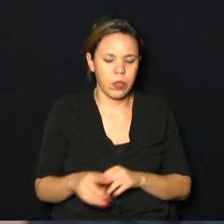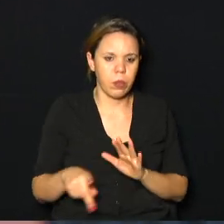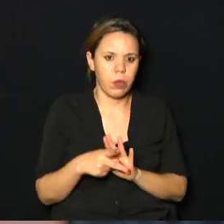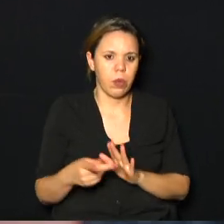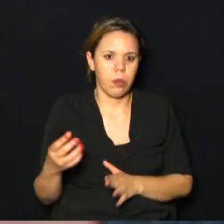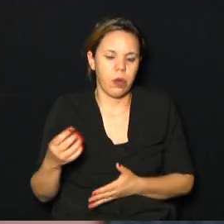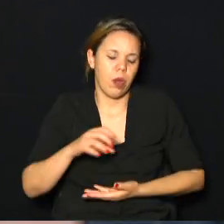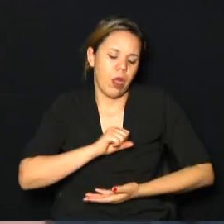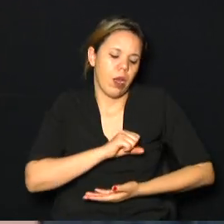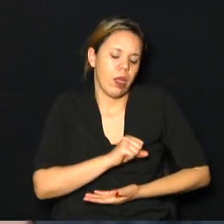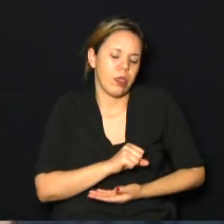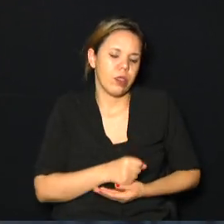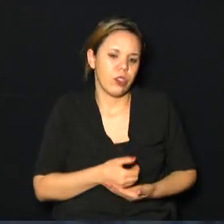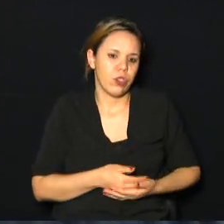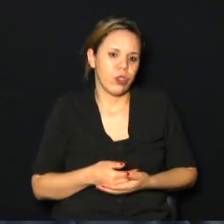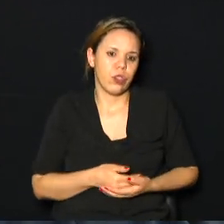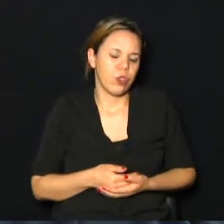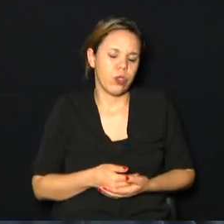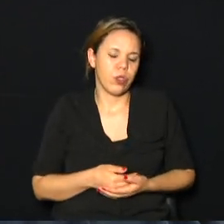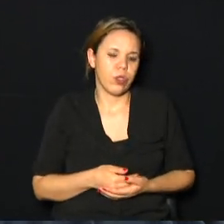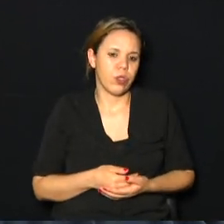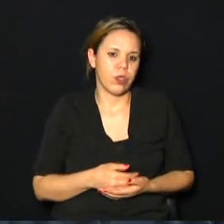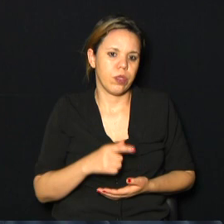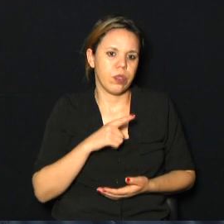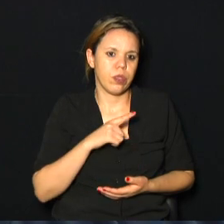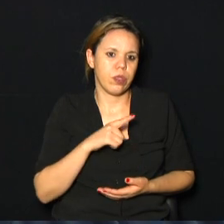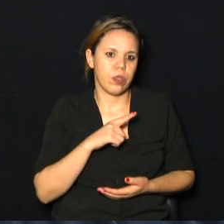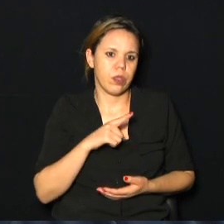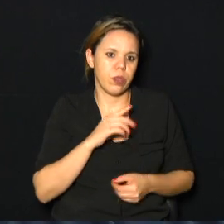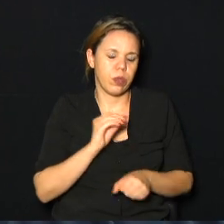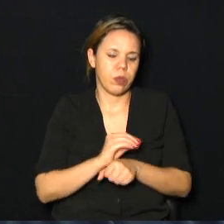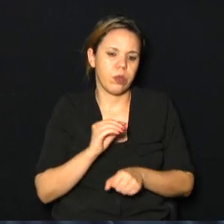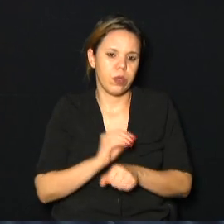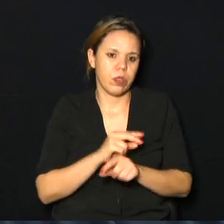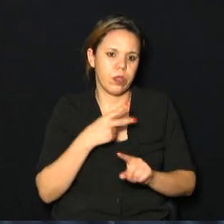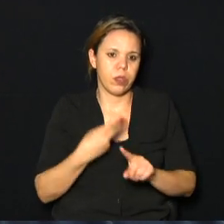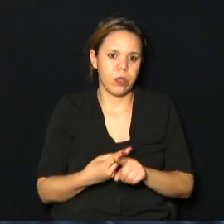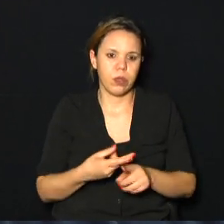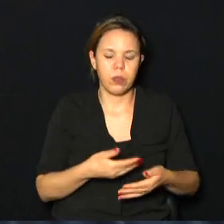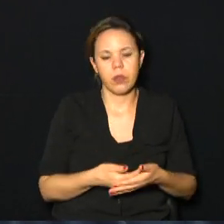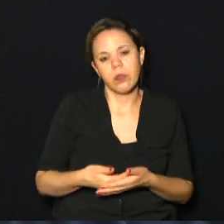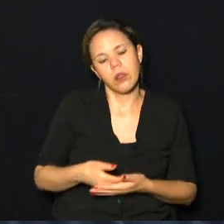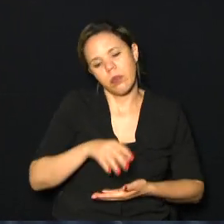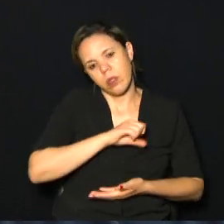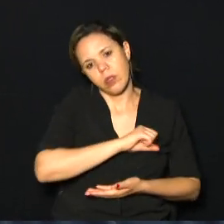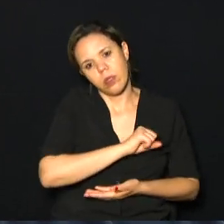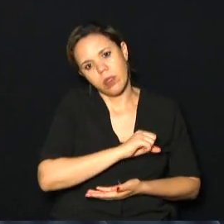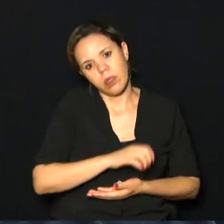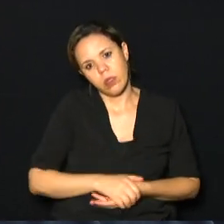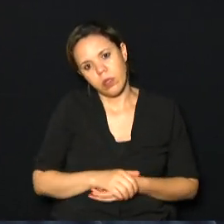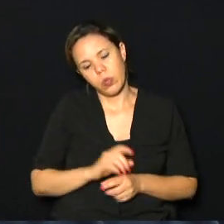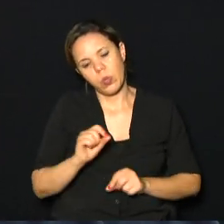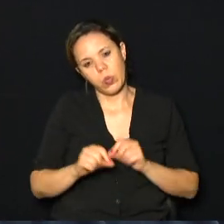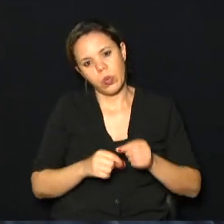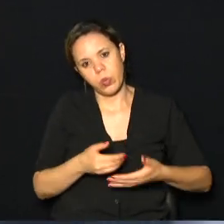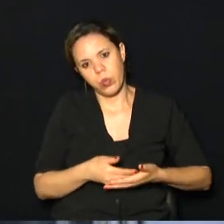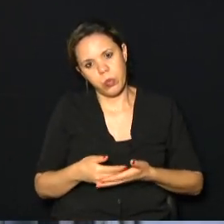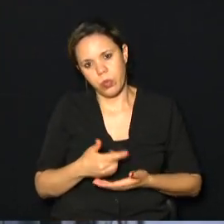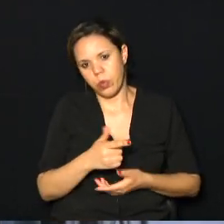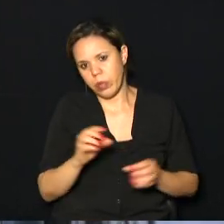leite materno, quer dizer, ele acaba tendo uma proteção extra aí, o bebê que mama no peito, do que os bebês que